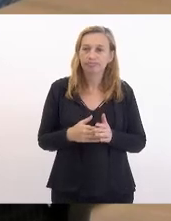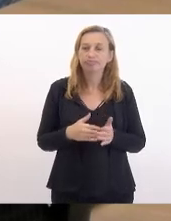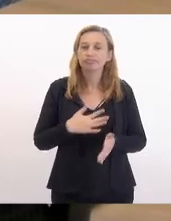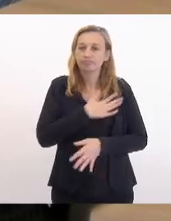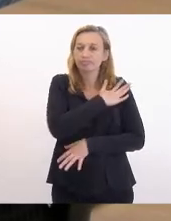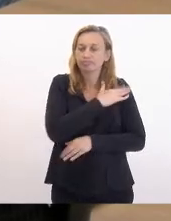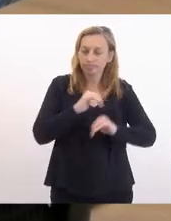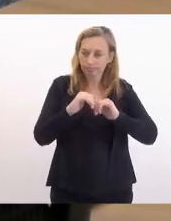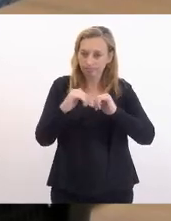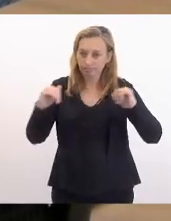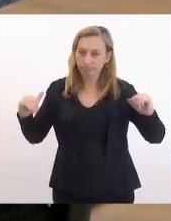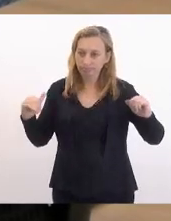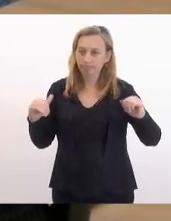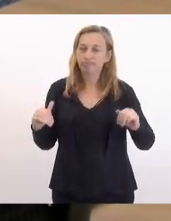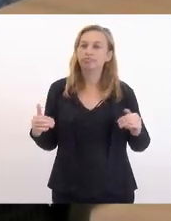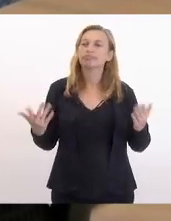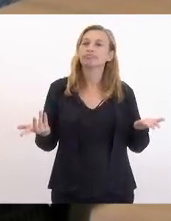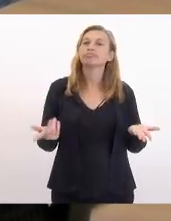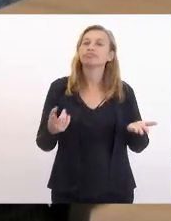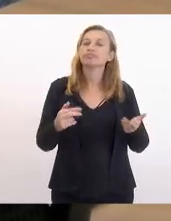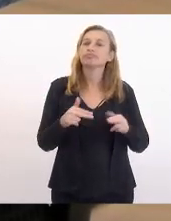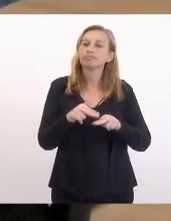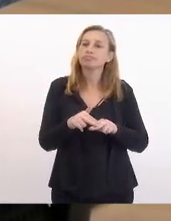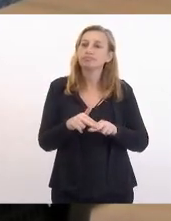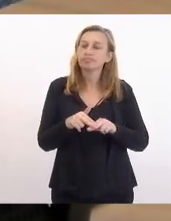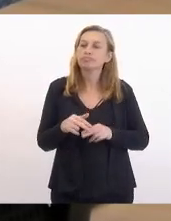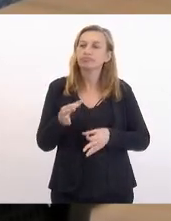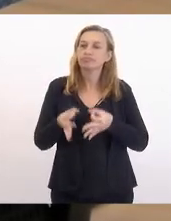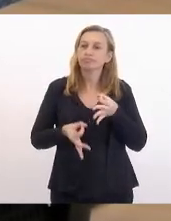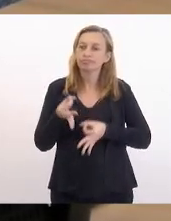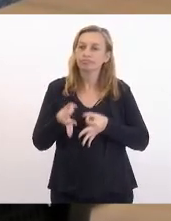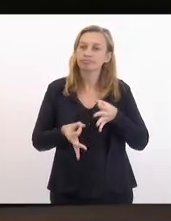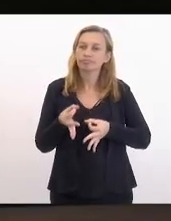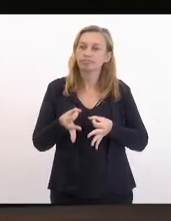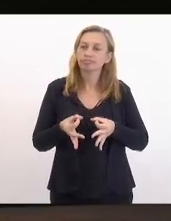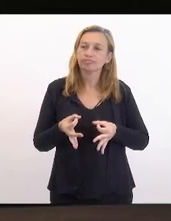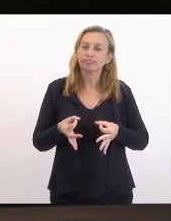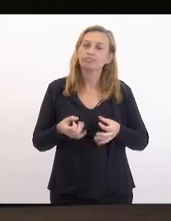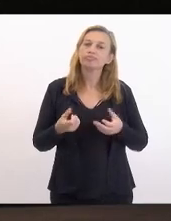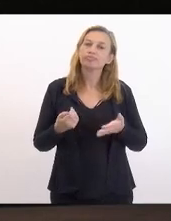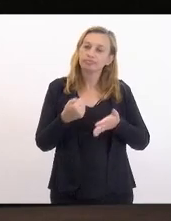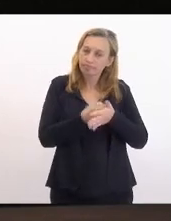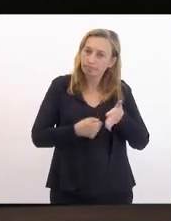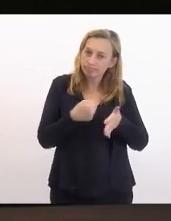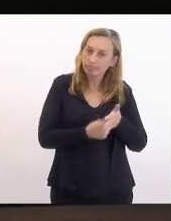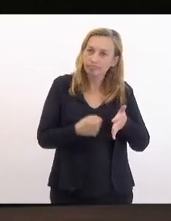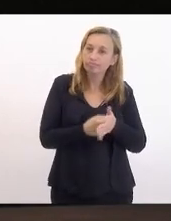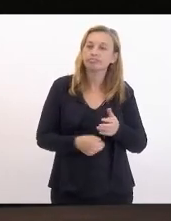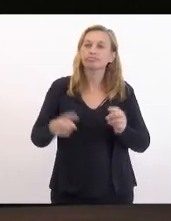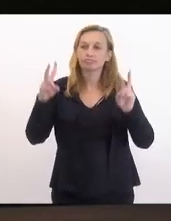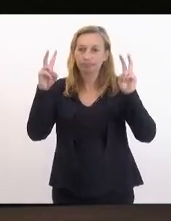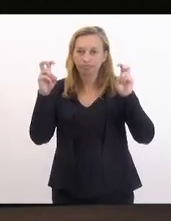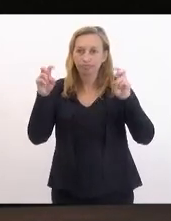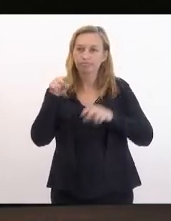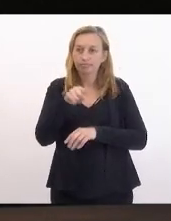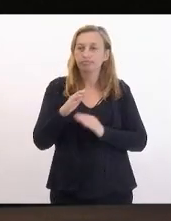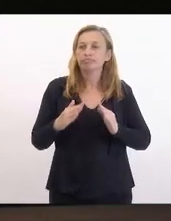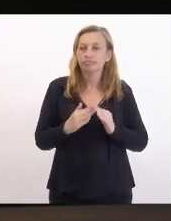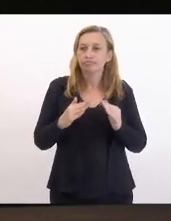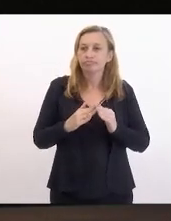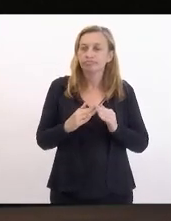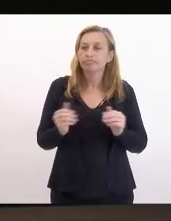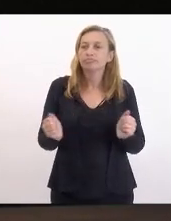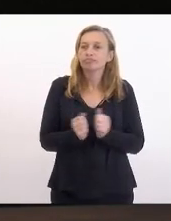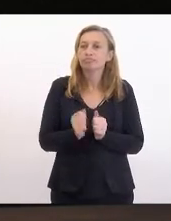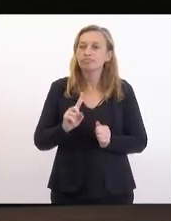militares O passado já foi com as pendências judiciais e vamos travar dessa questão Vamos lavar essa questão aqui na casa